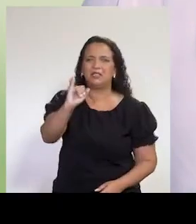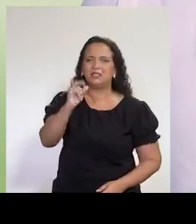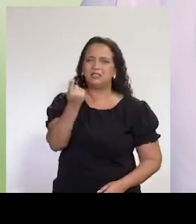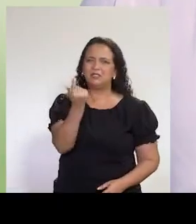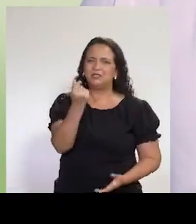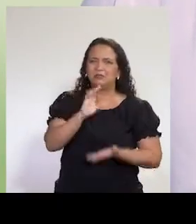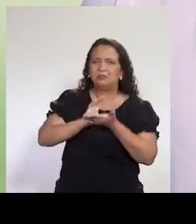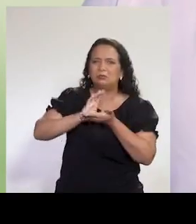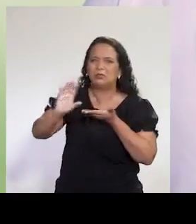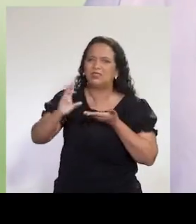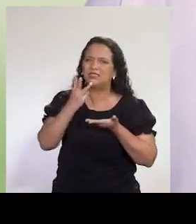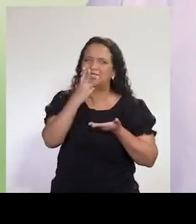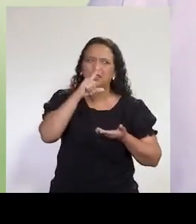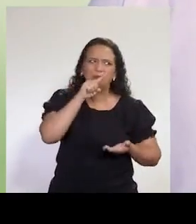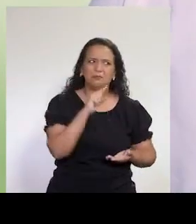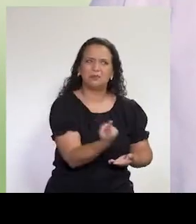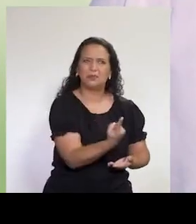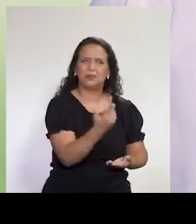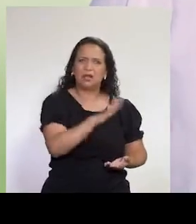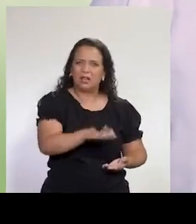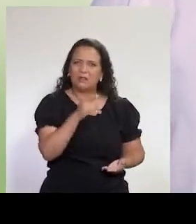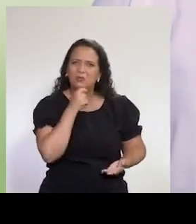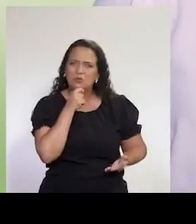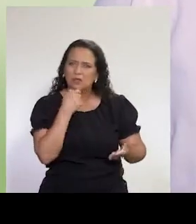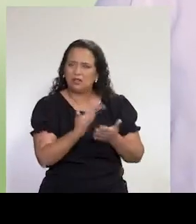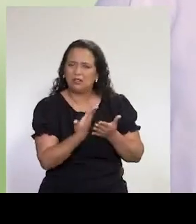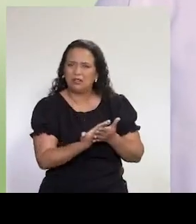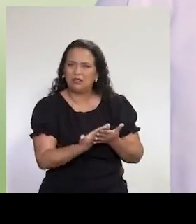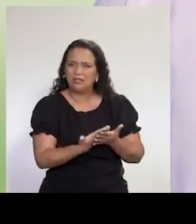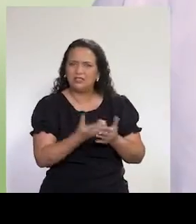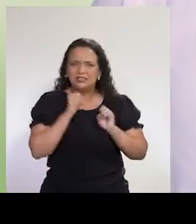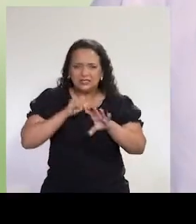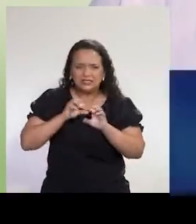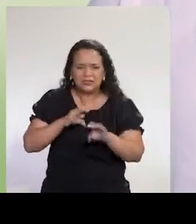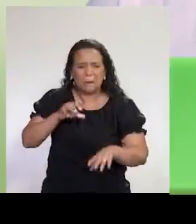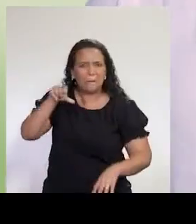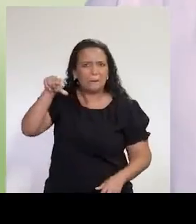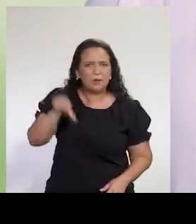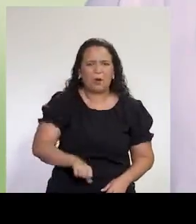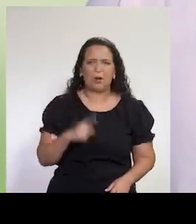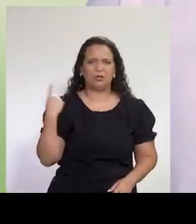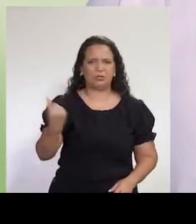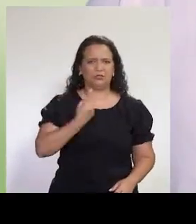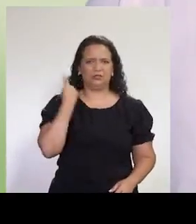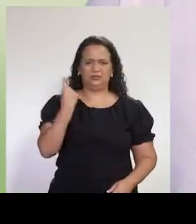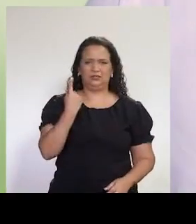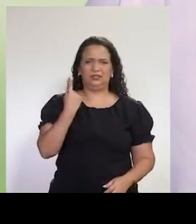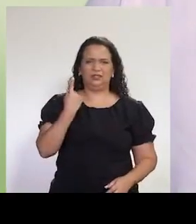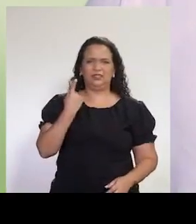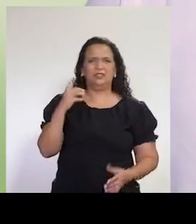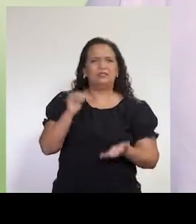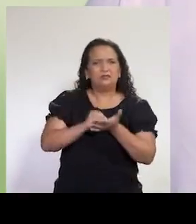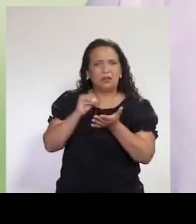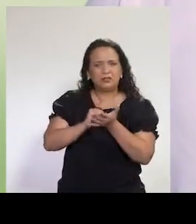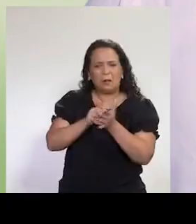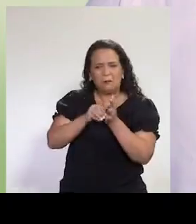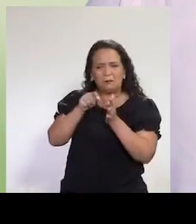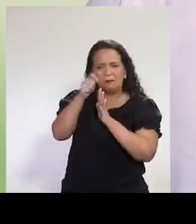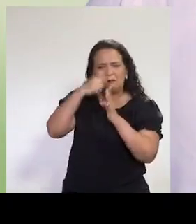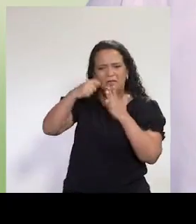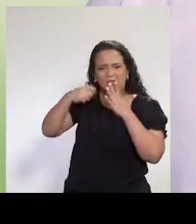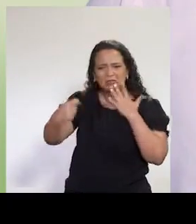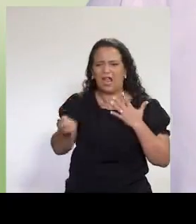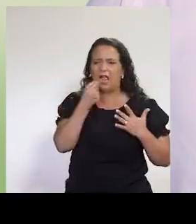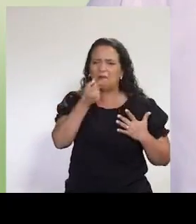tenhamos 3 mil crianças fora da sala de aula. Que o ensino seja um dos piores do estado. Que faltem remédios e que as pessoas esperem